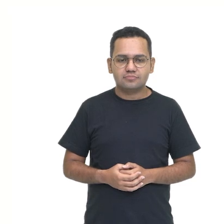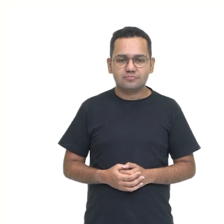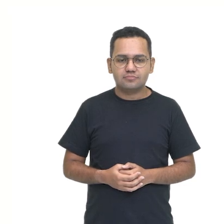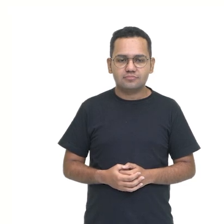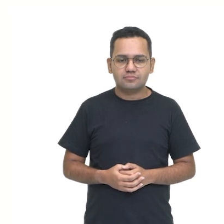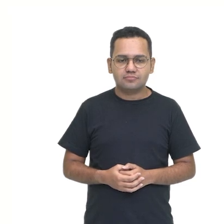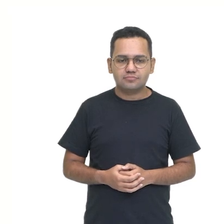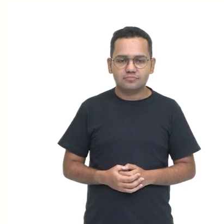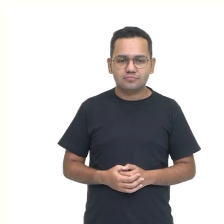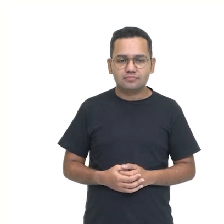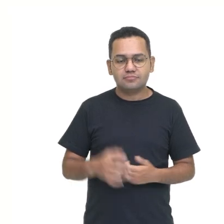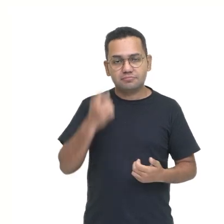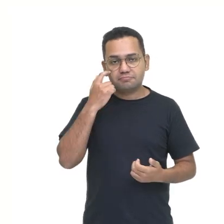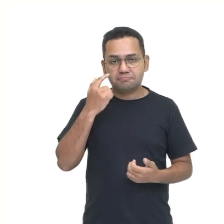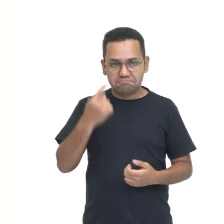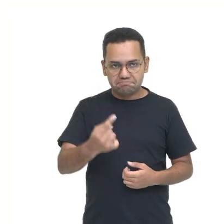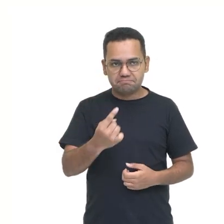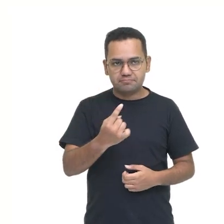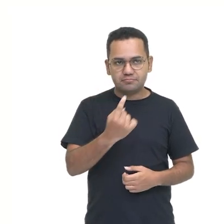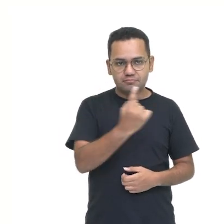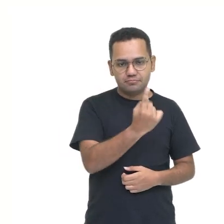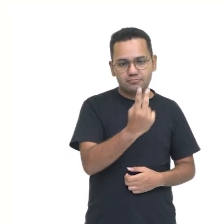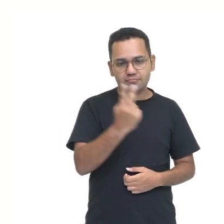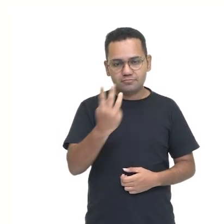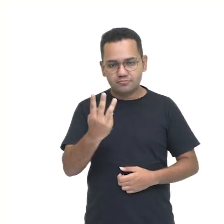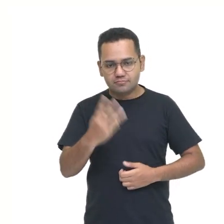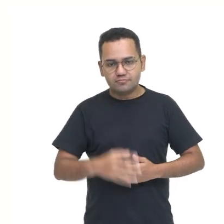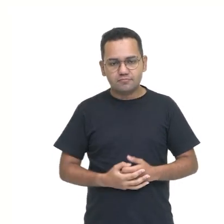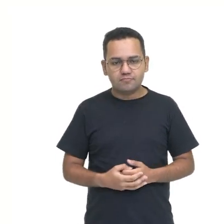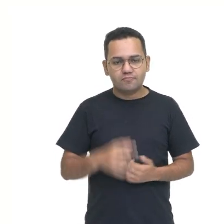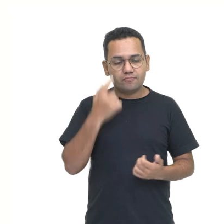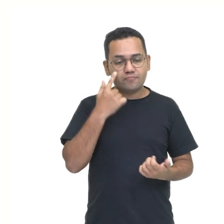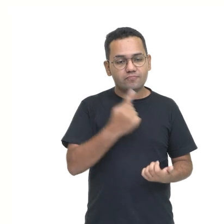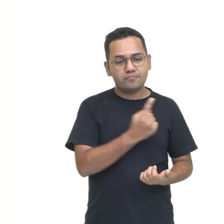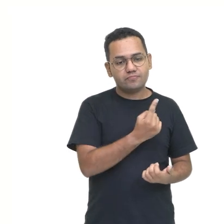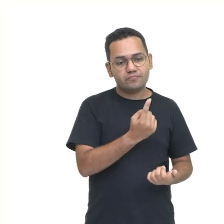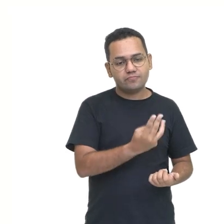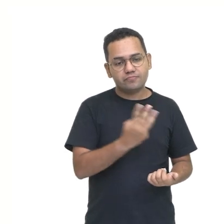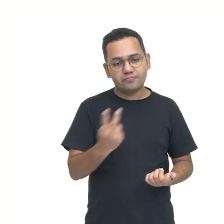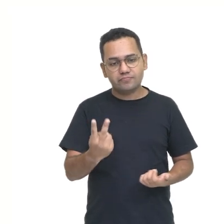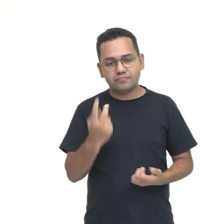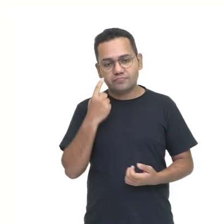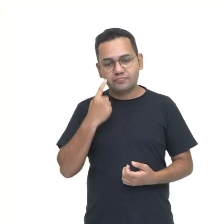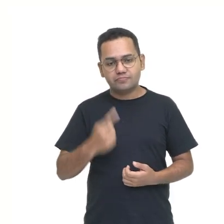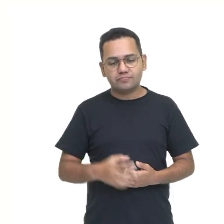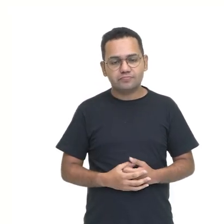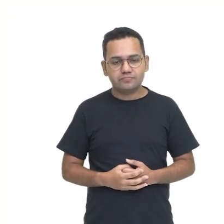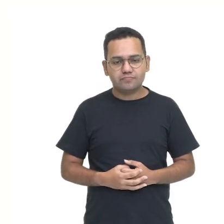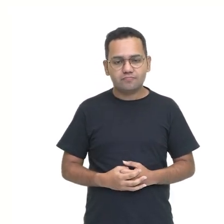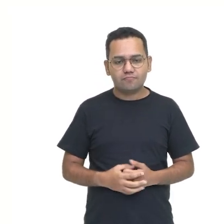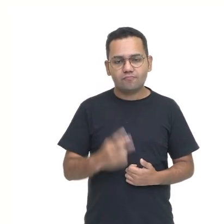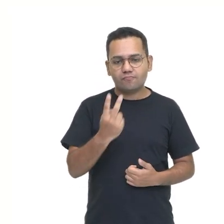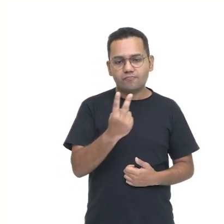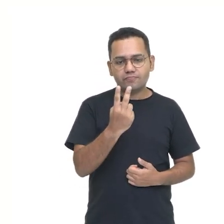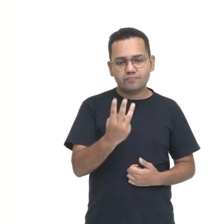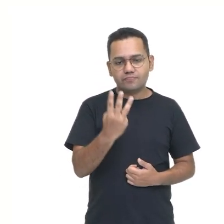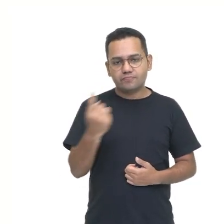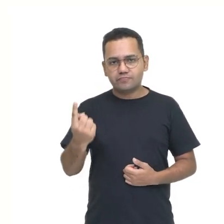Quais são as opções? 1, 2, 3, 1, 3, 2. Temos a opção 2, 3,